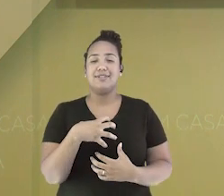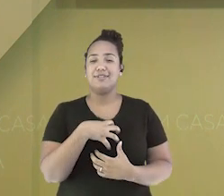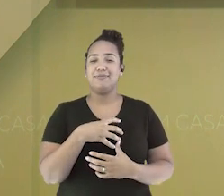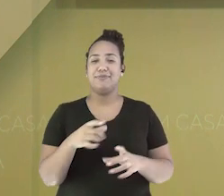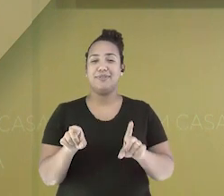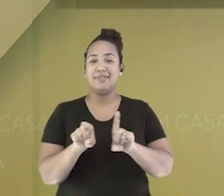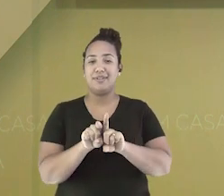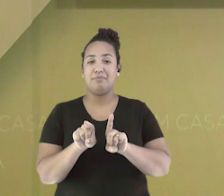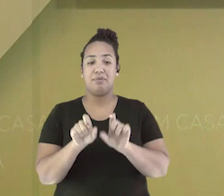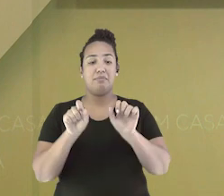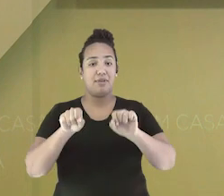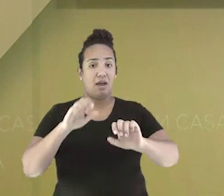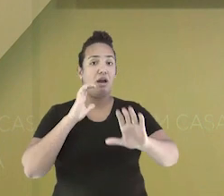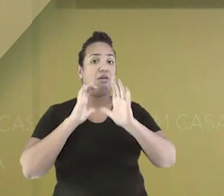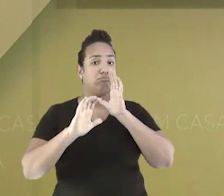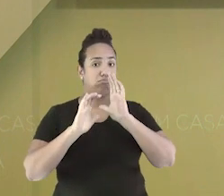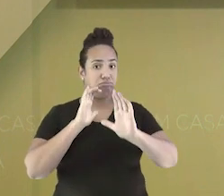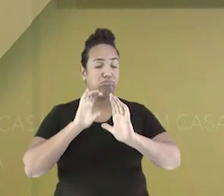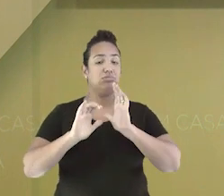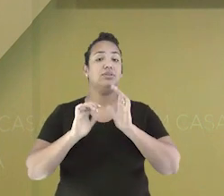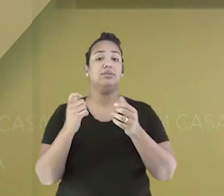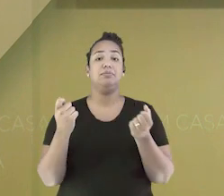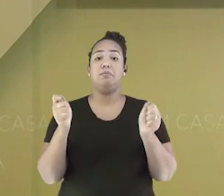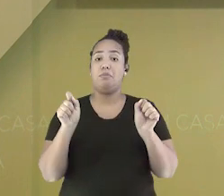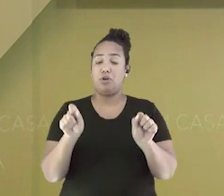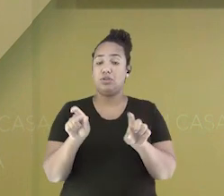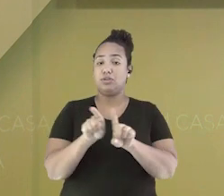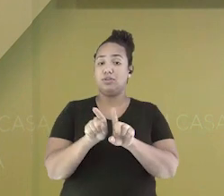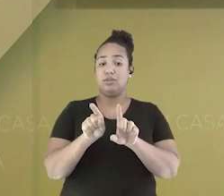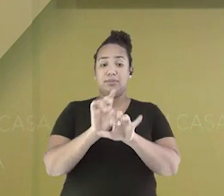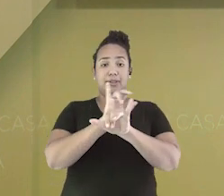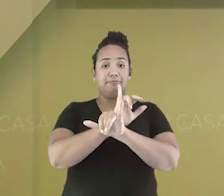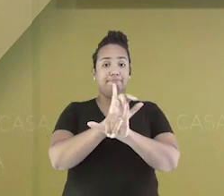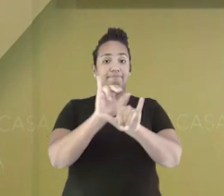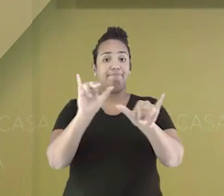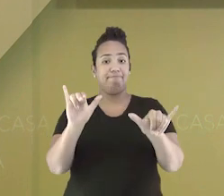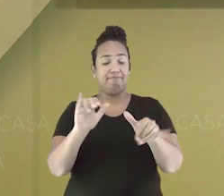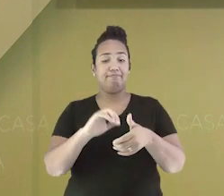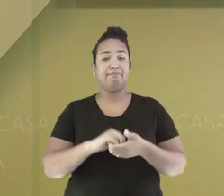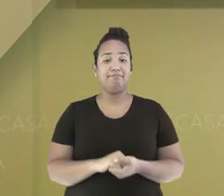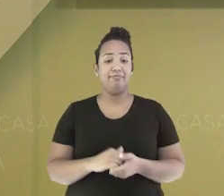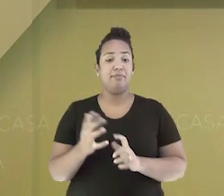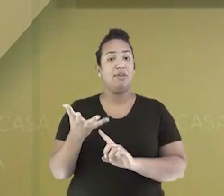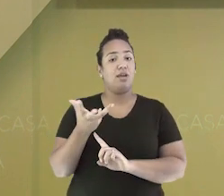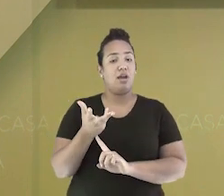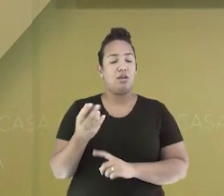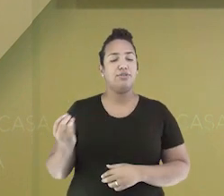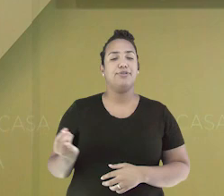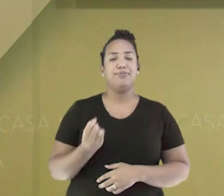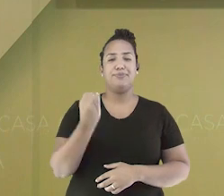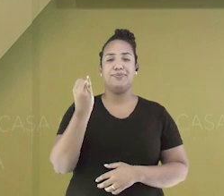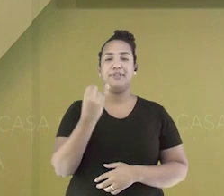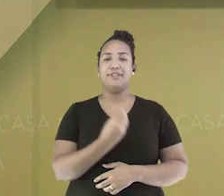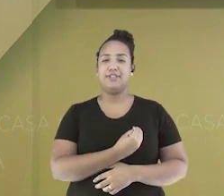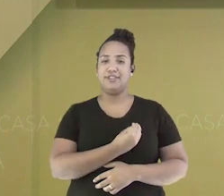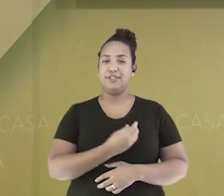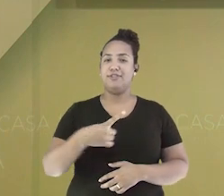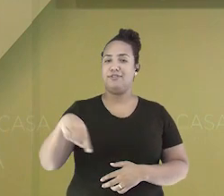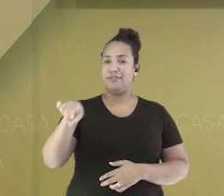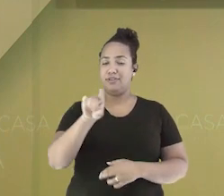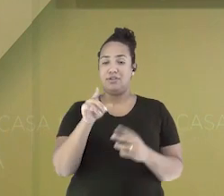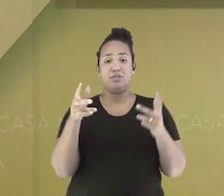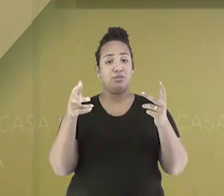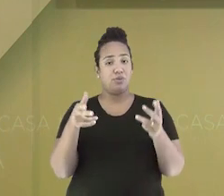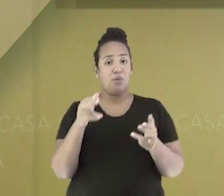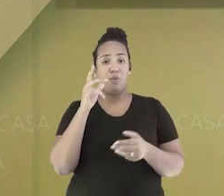nos comunicar sem usar palavras, para transmitir uma mensagem. A arte é tão necessária para a nossa vida como a